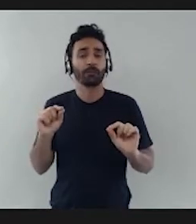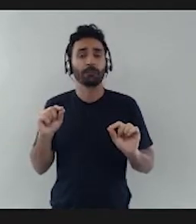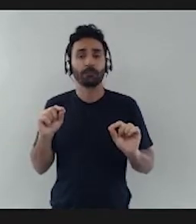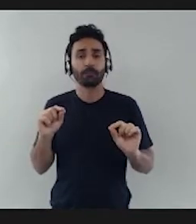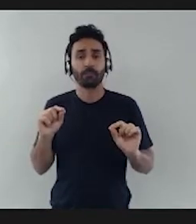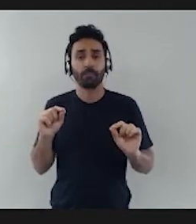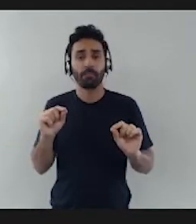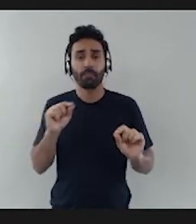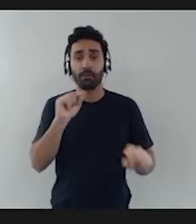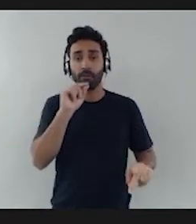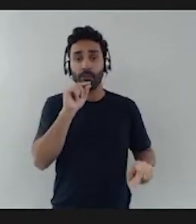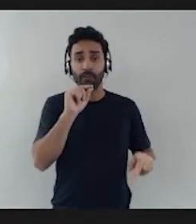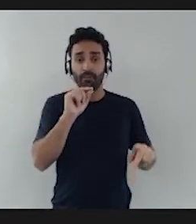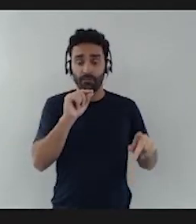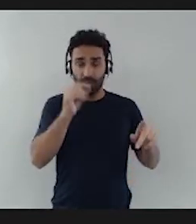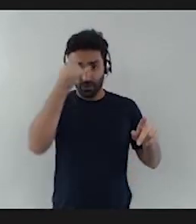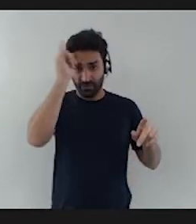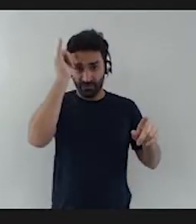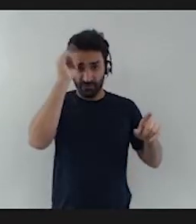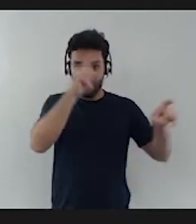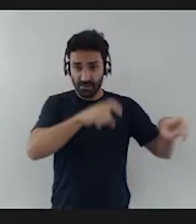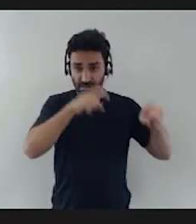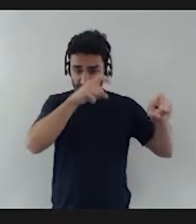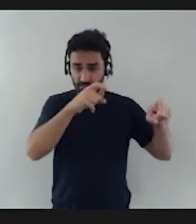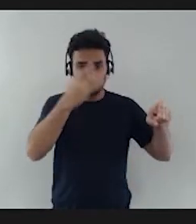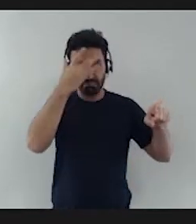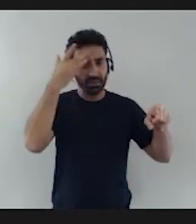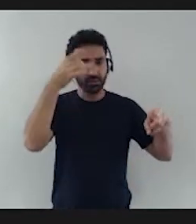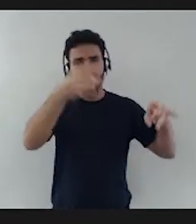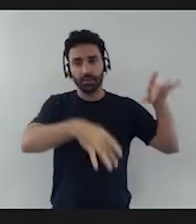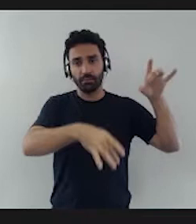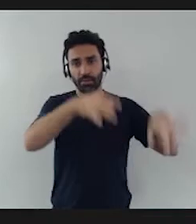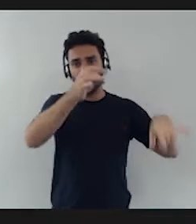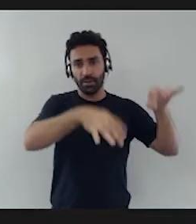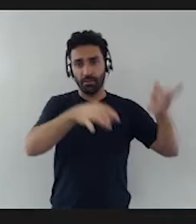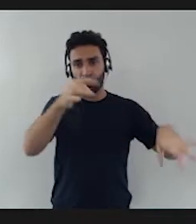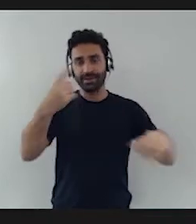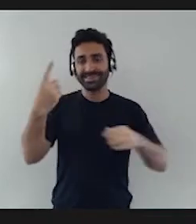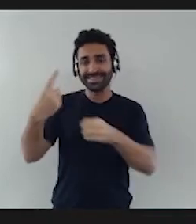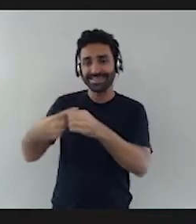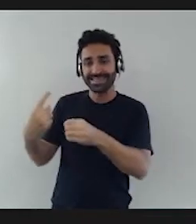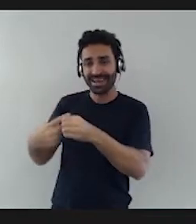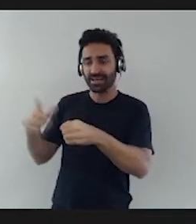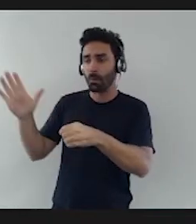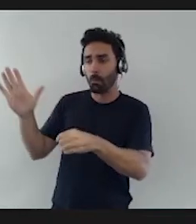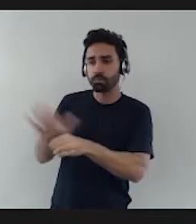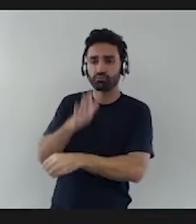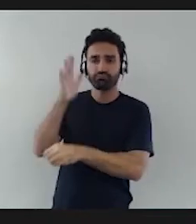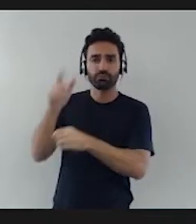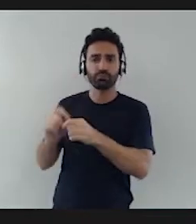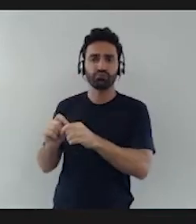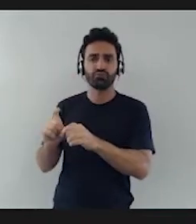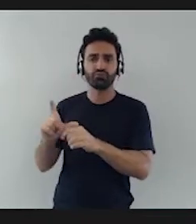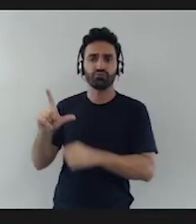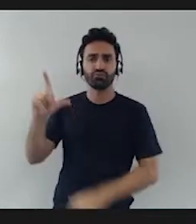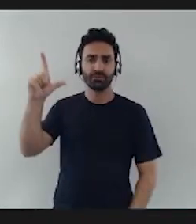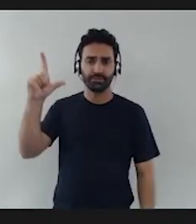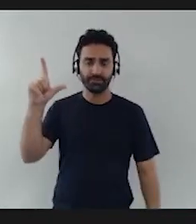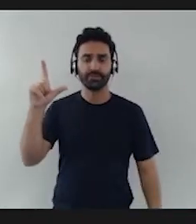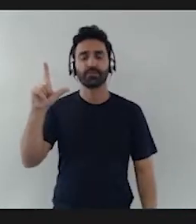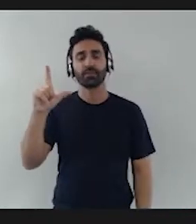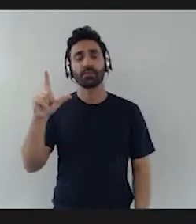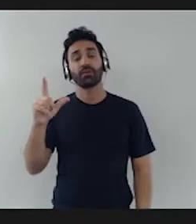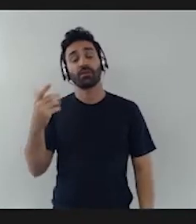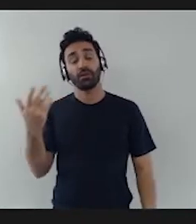da população na zona rural e, consequentemente, o acréscimo da população na zona urbana. Então, hoje, este é